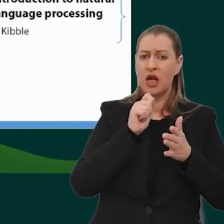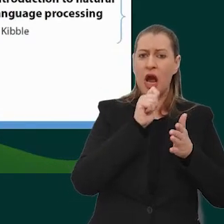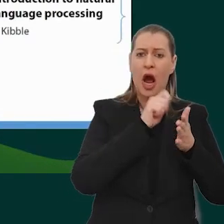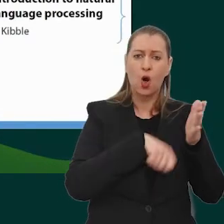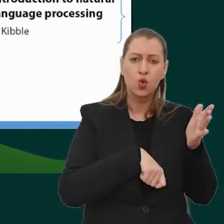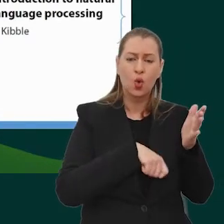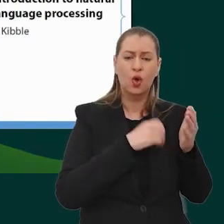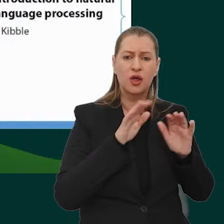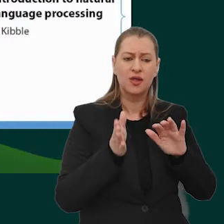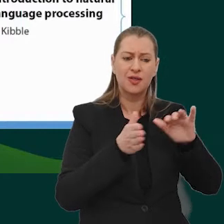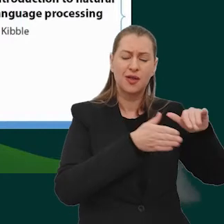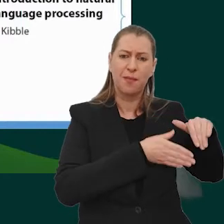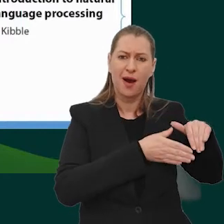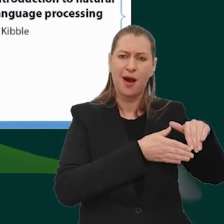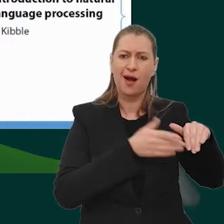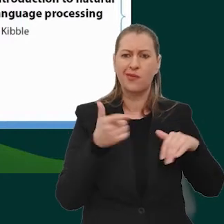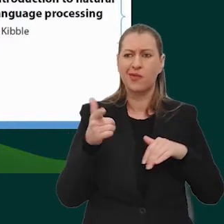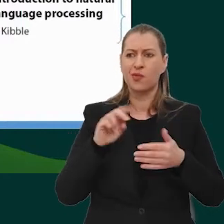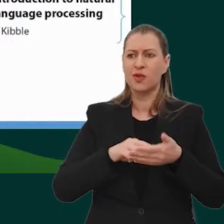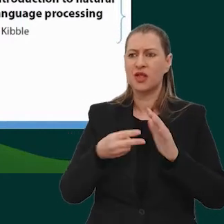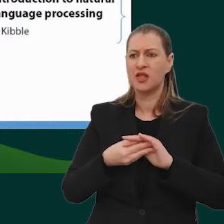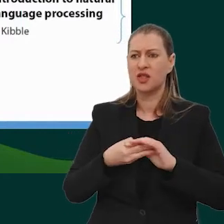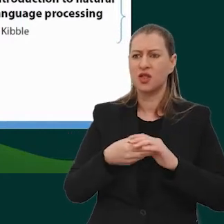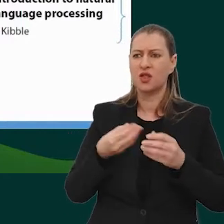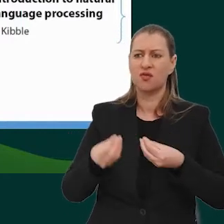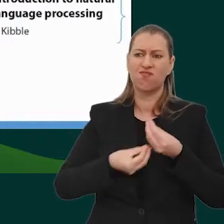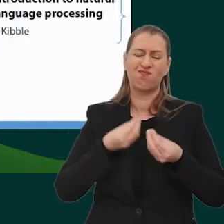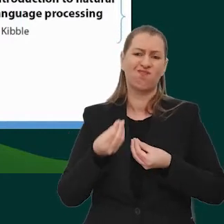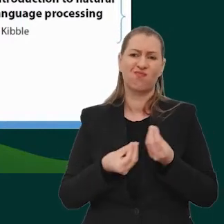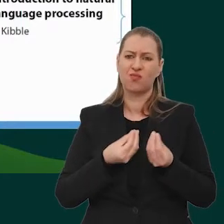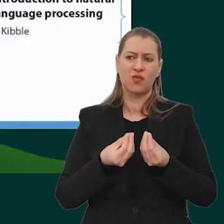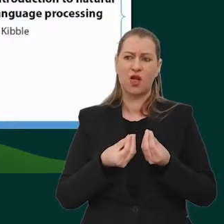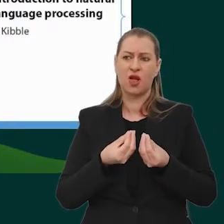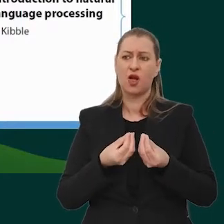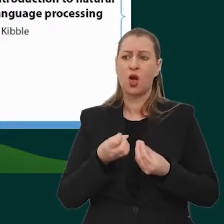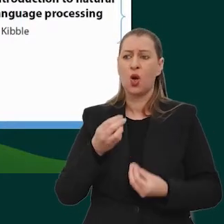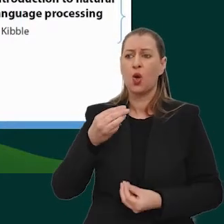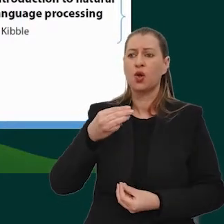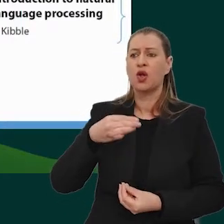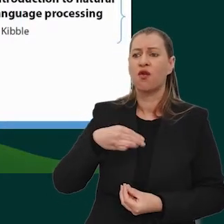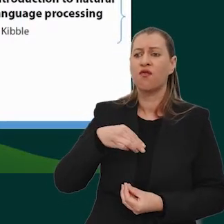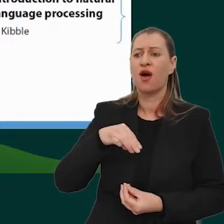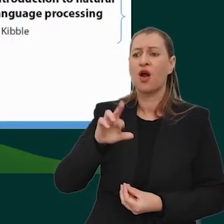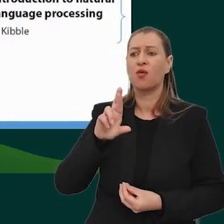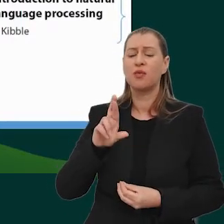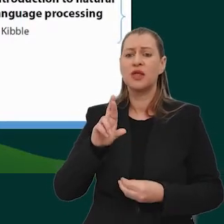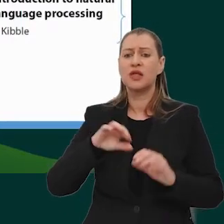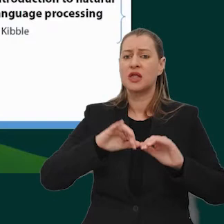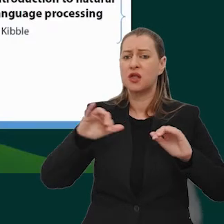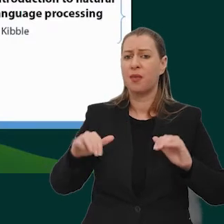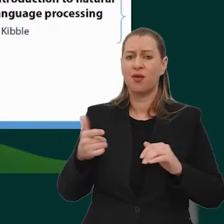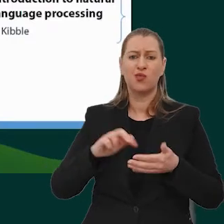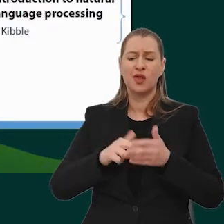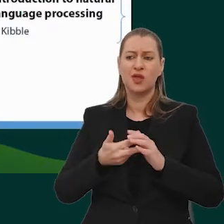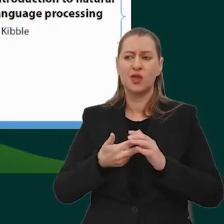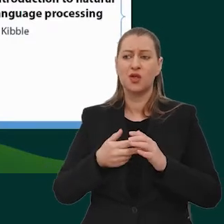sentido. Quando eu falo mister separado, não faz sentido. Então ele começa a pegar correferências. A gente precisa começar